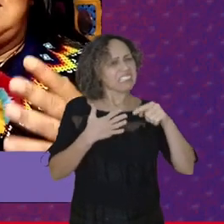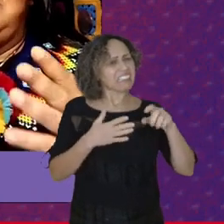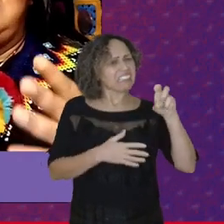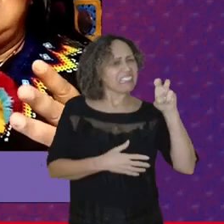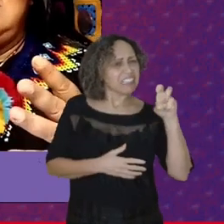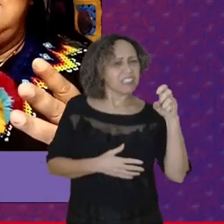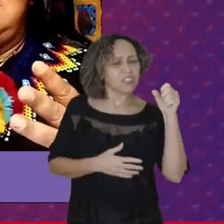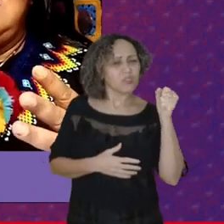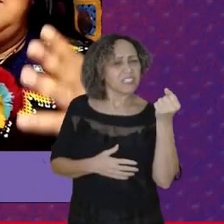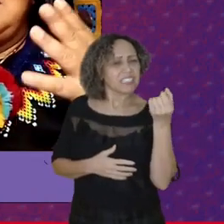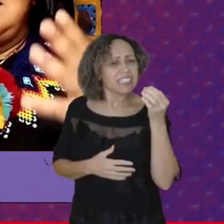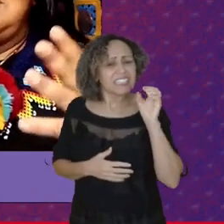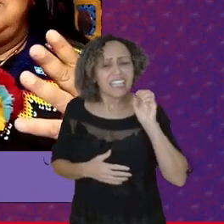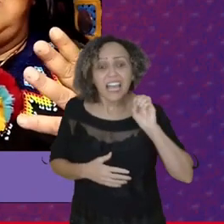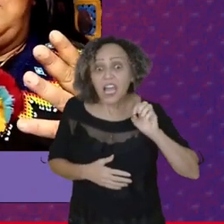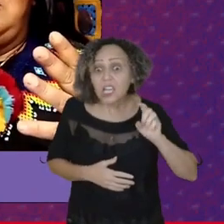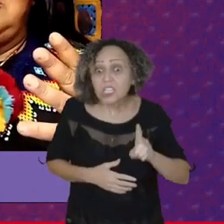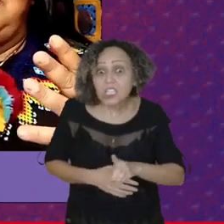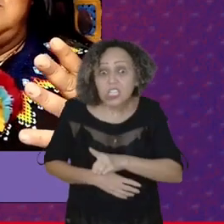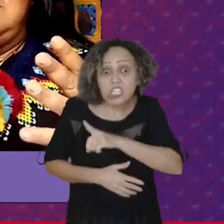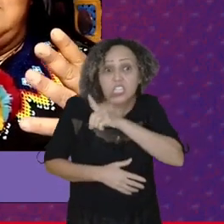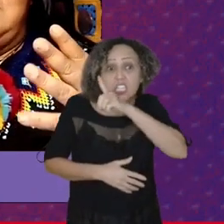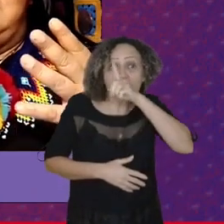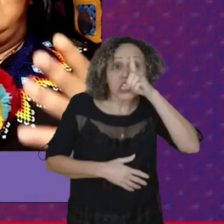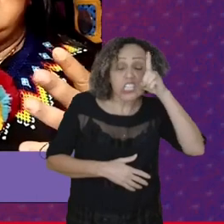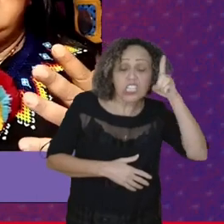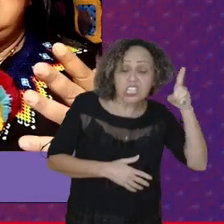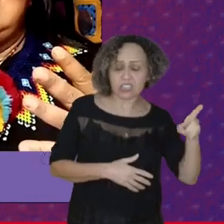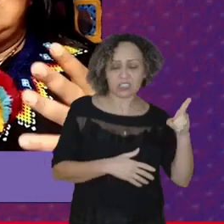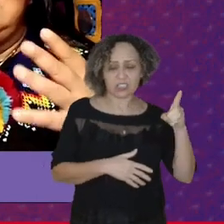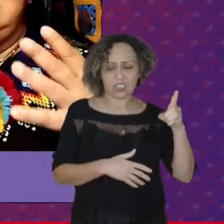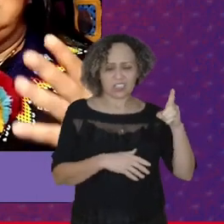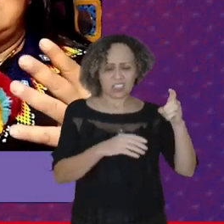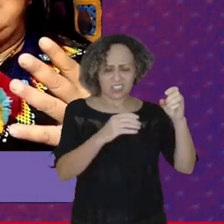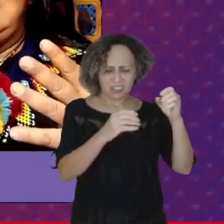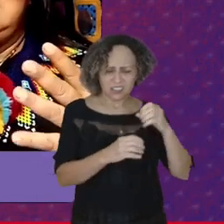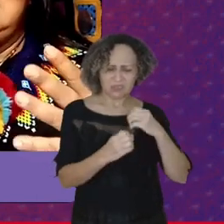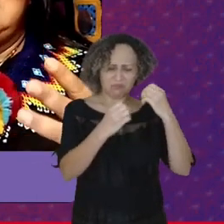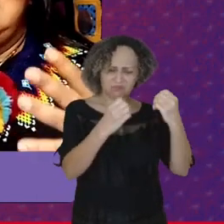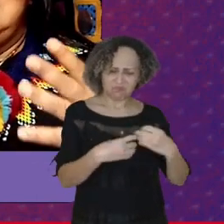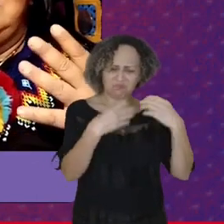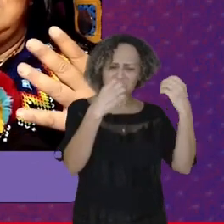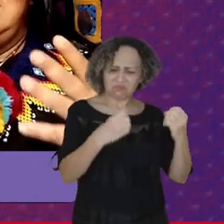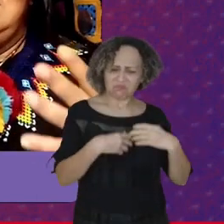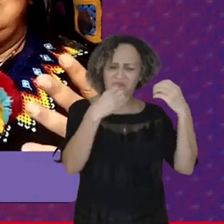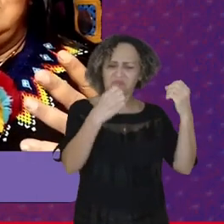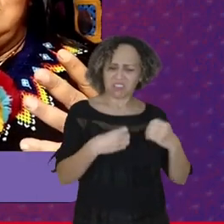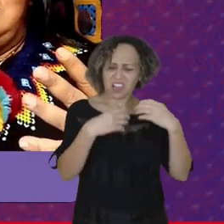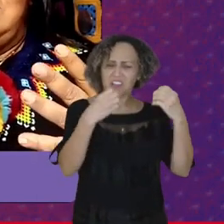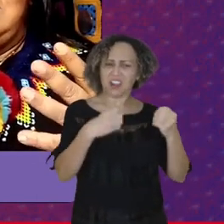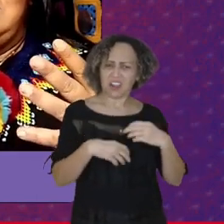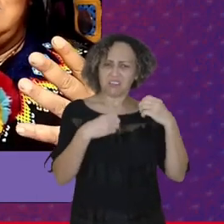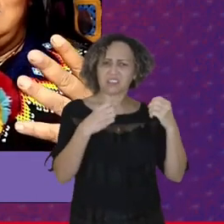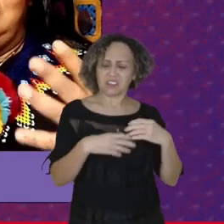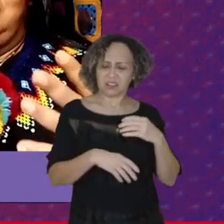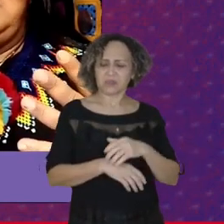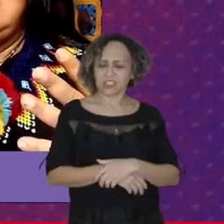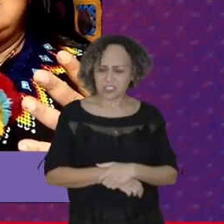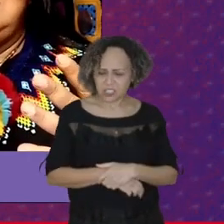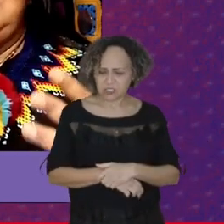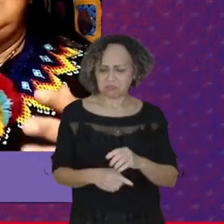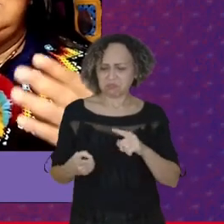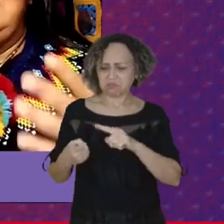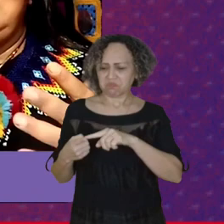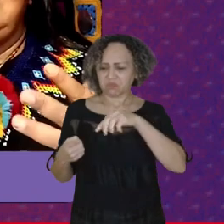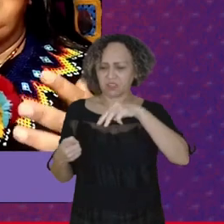uma universidade incrível que a gente pode fazer isso no nosso país, porque a